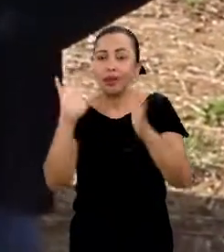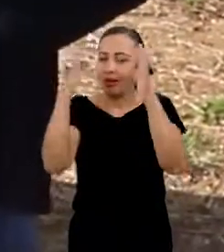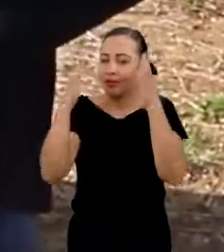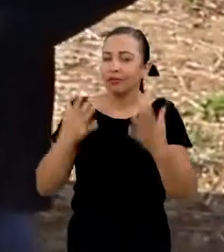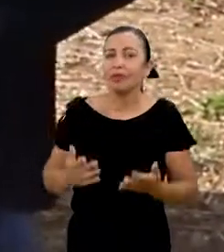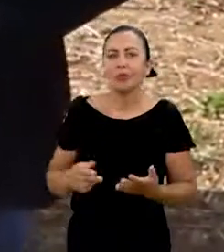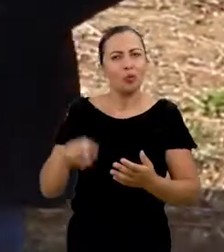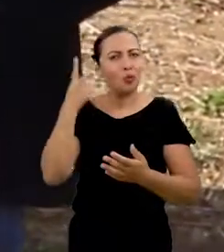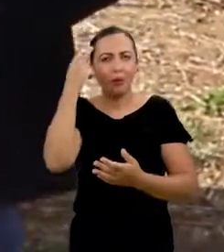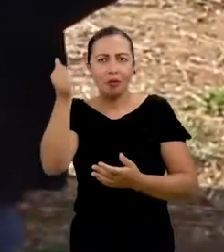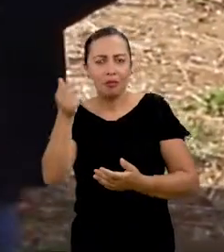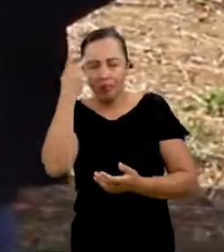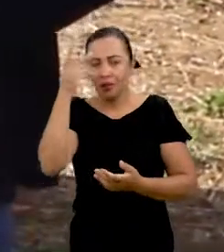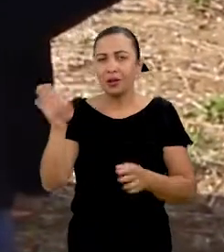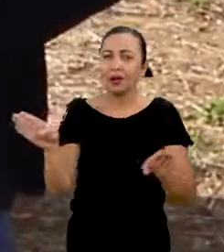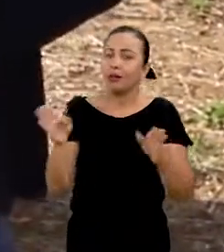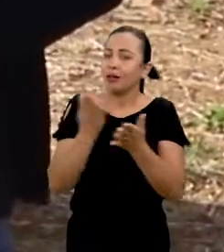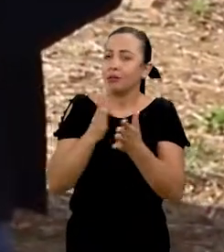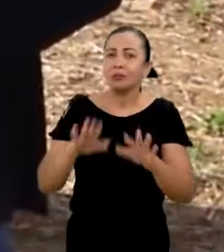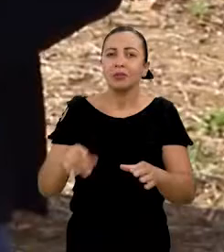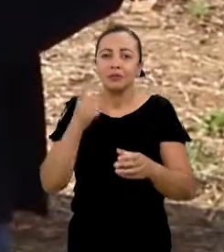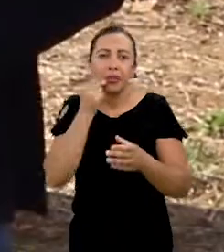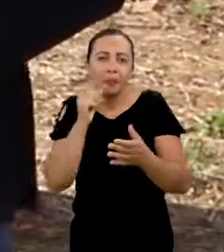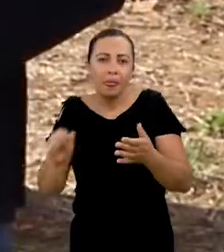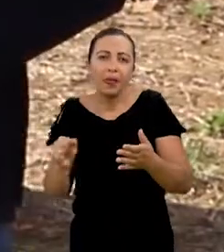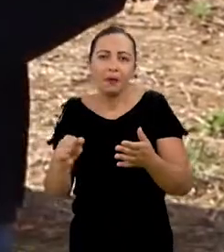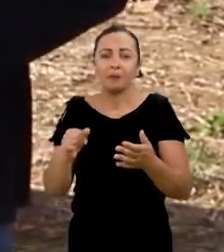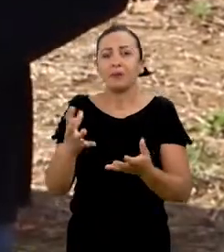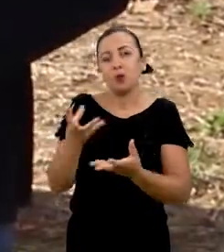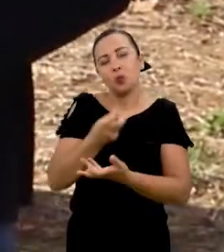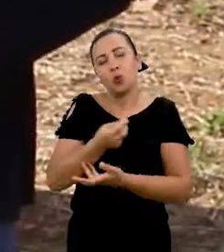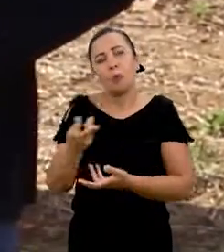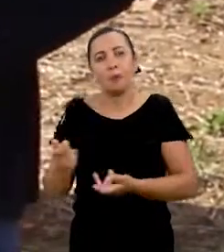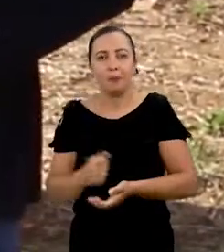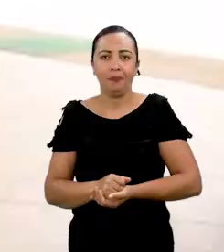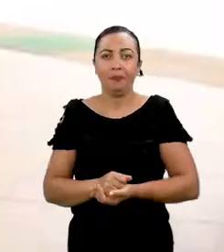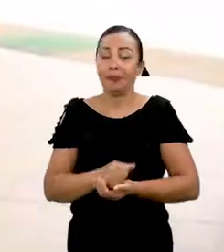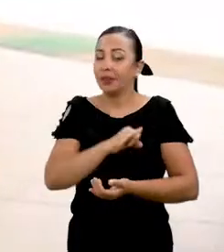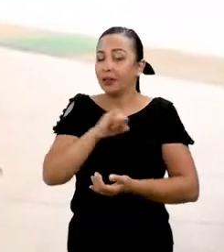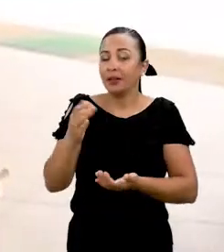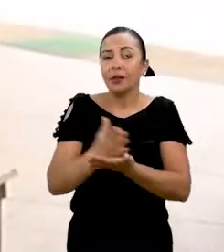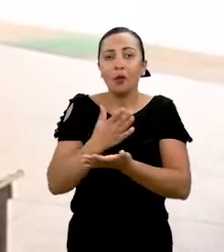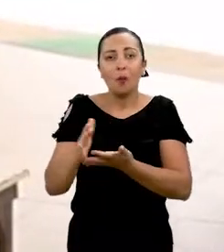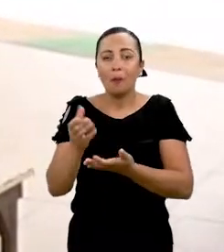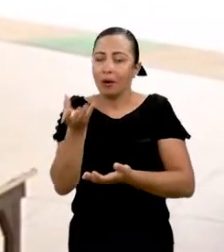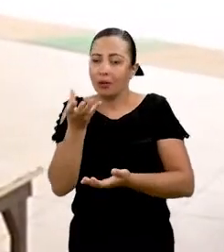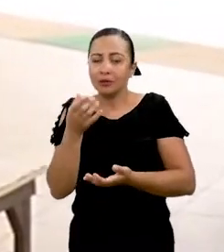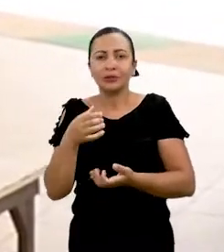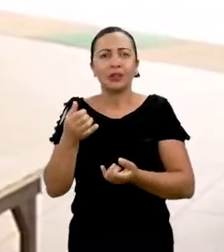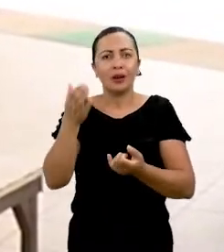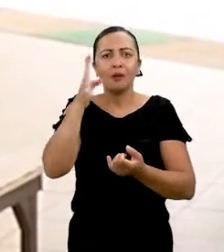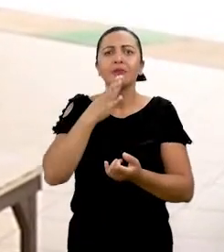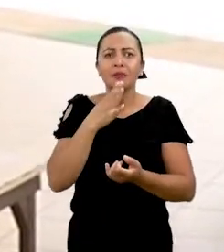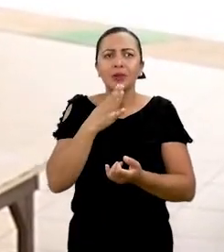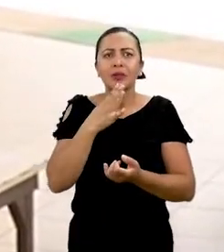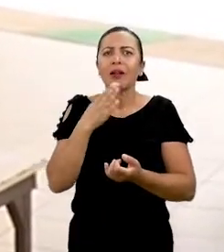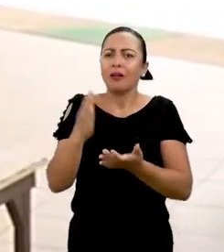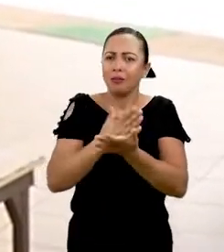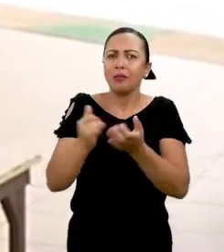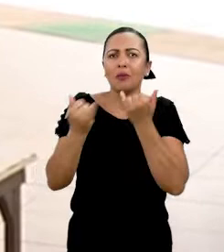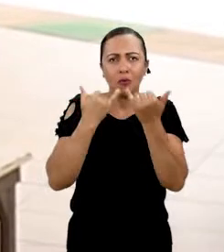análises de rotina, para determinar aí o teor de sais que existe nessa água. Se alguém quiser alguma informação sobre o